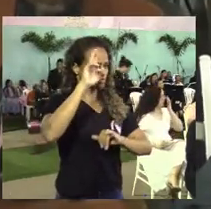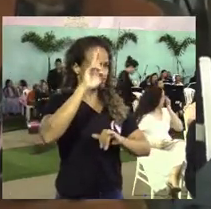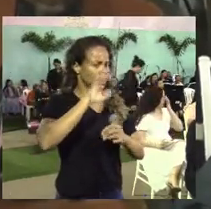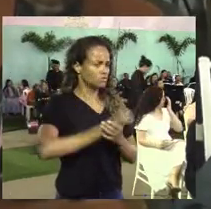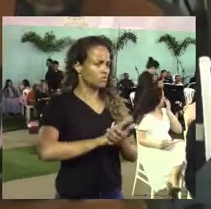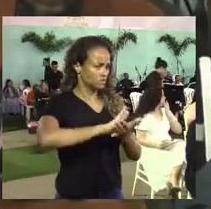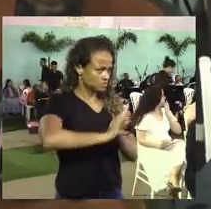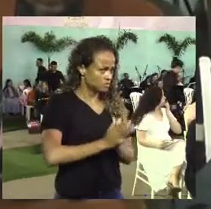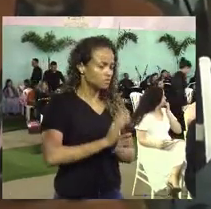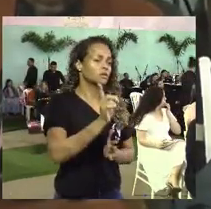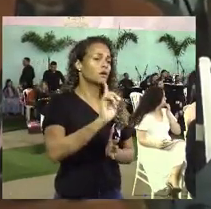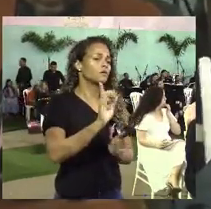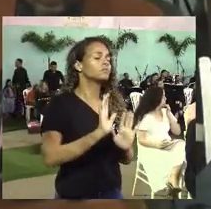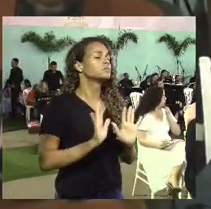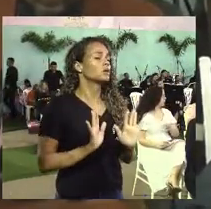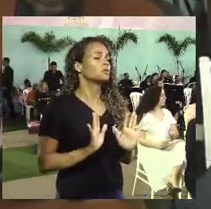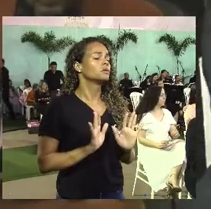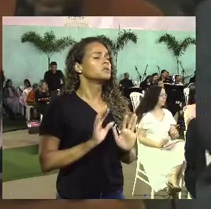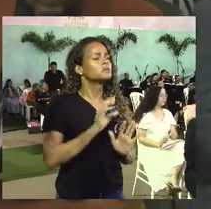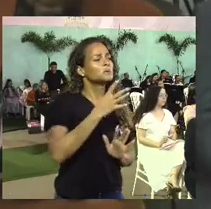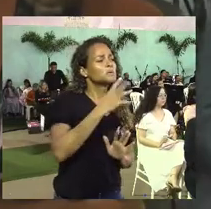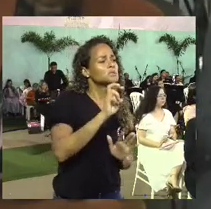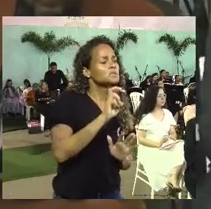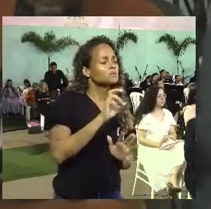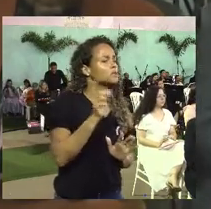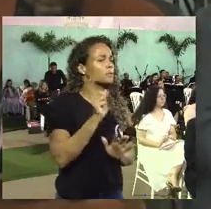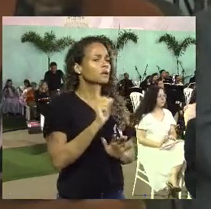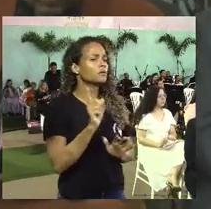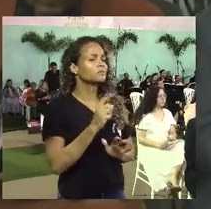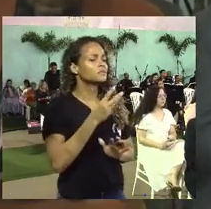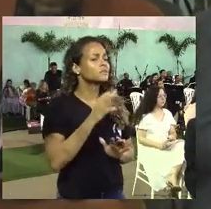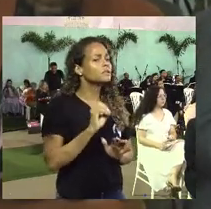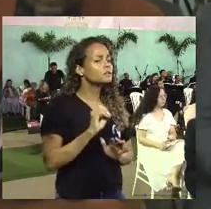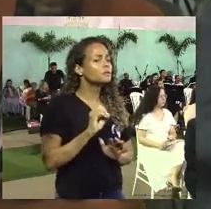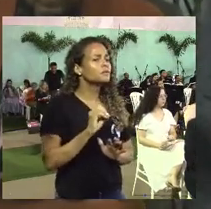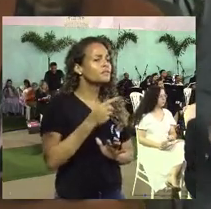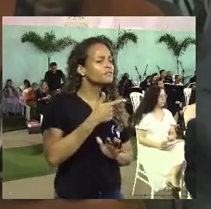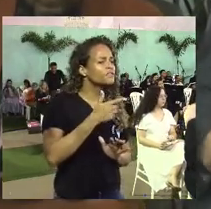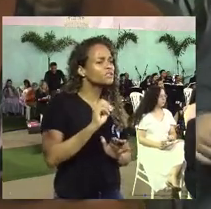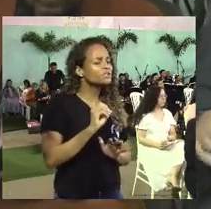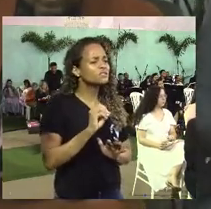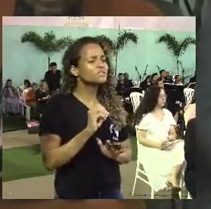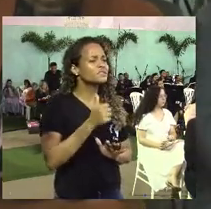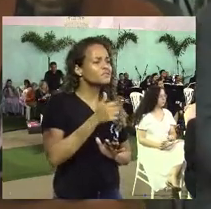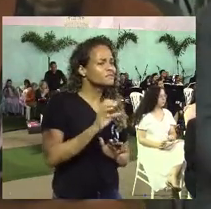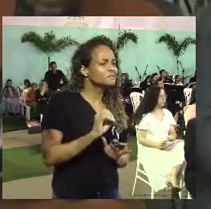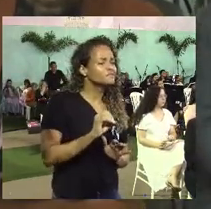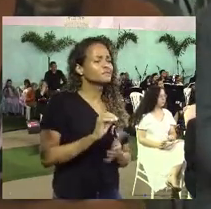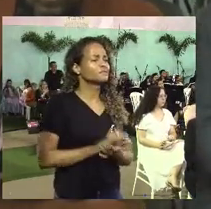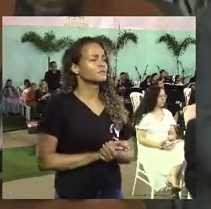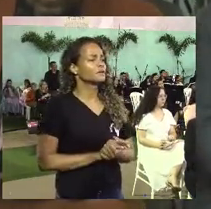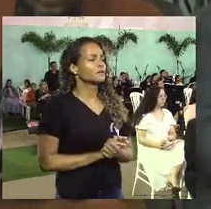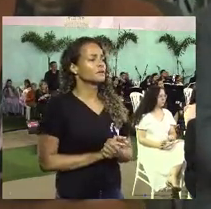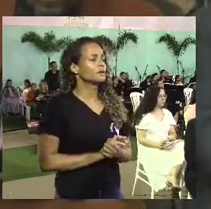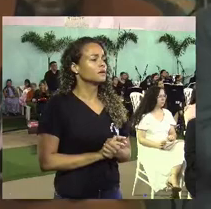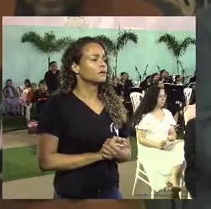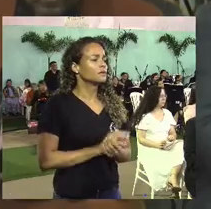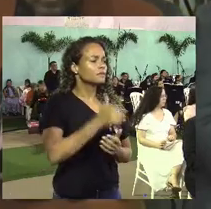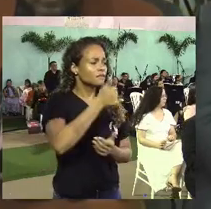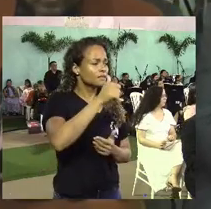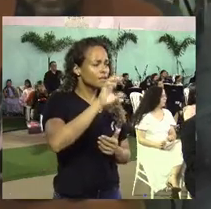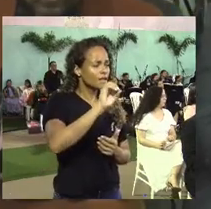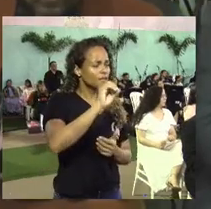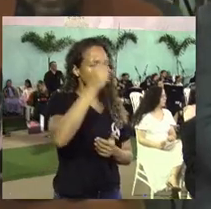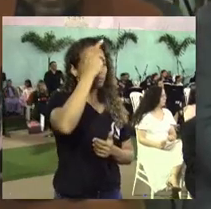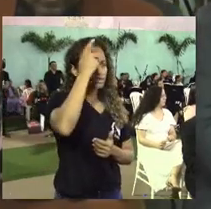destruiria não 50 não e 45 também não 30 20 10 com mensagem